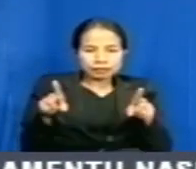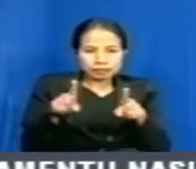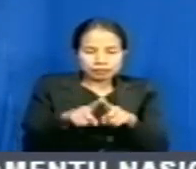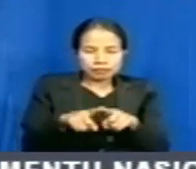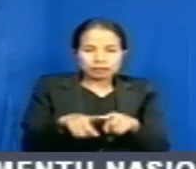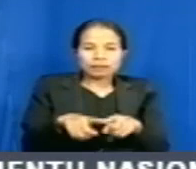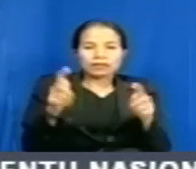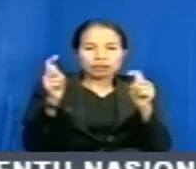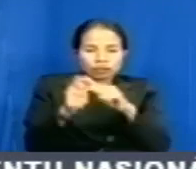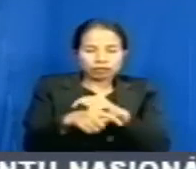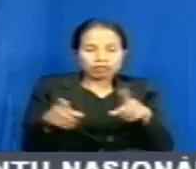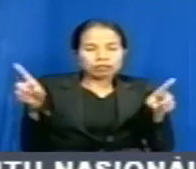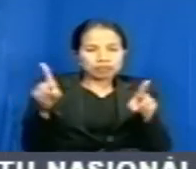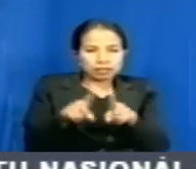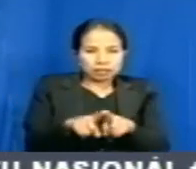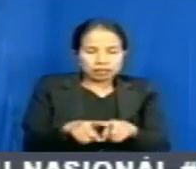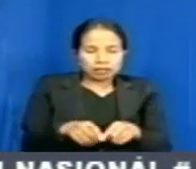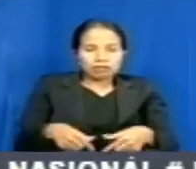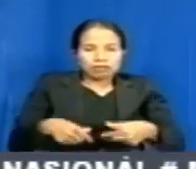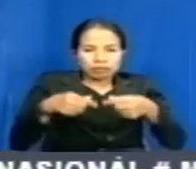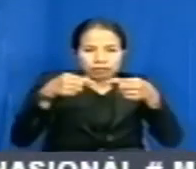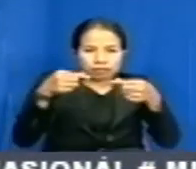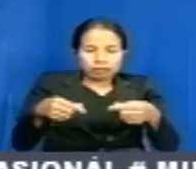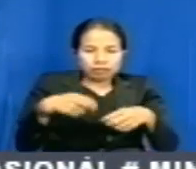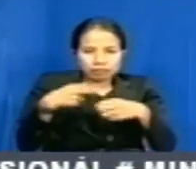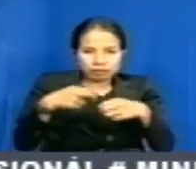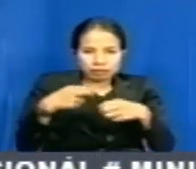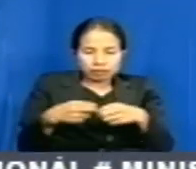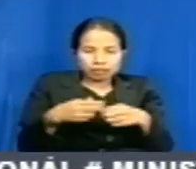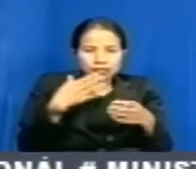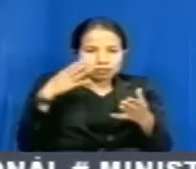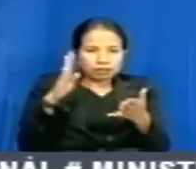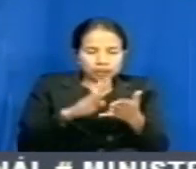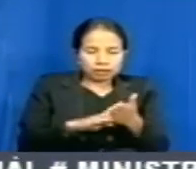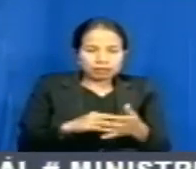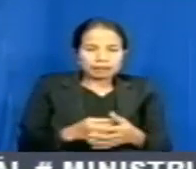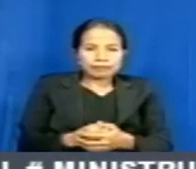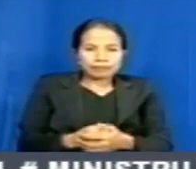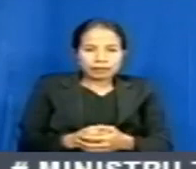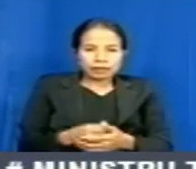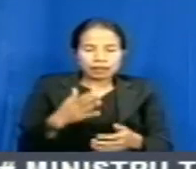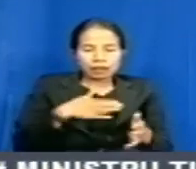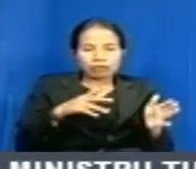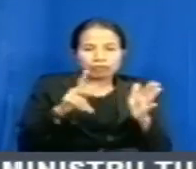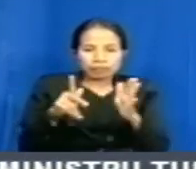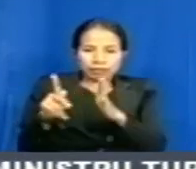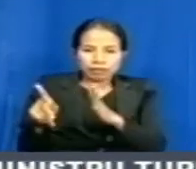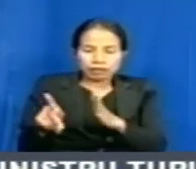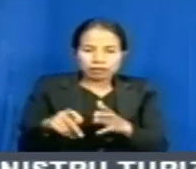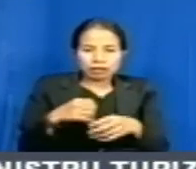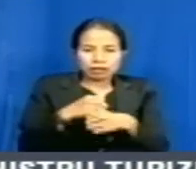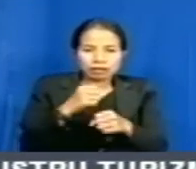mais para a nessa. Então, irá nemas, em facto, irá lá dia quase. Então, há um plano, sir, né? Há um tauto